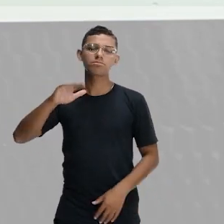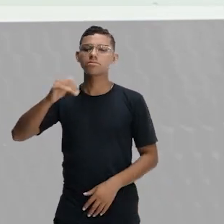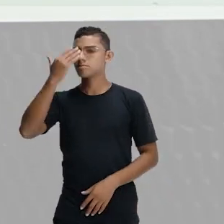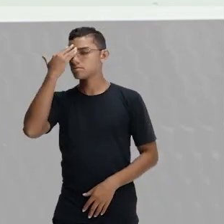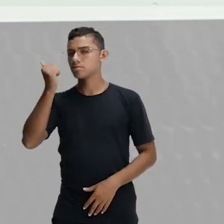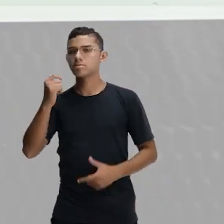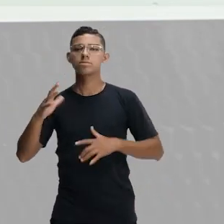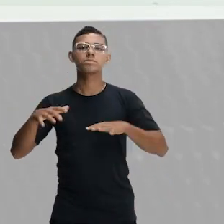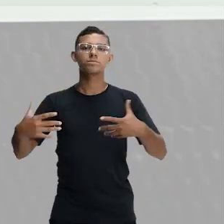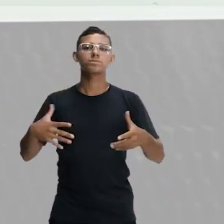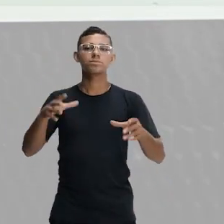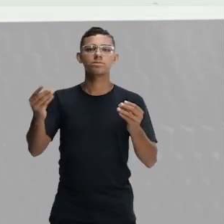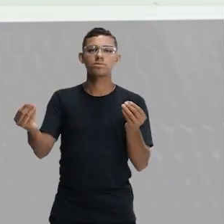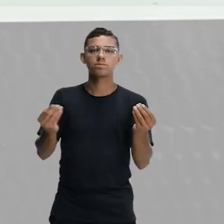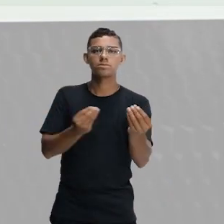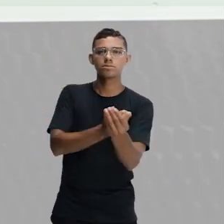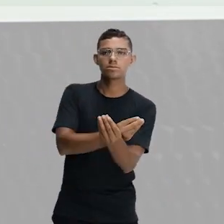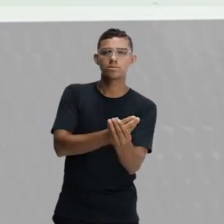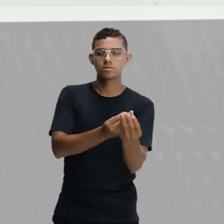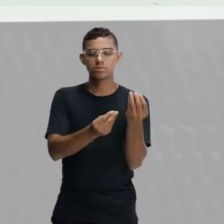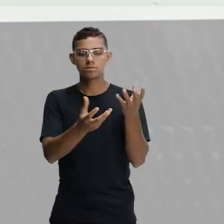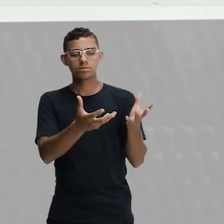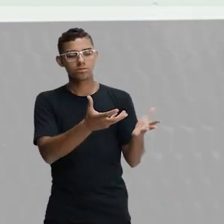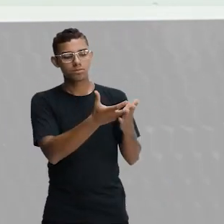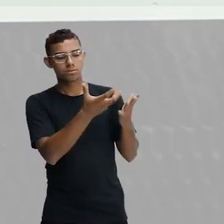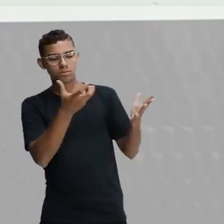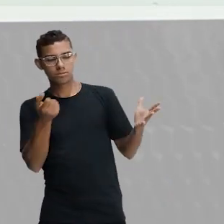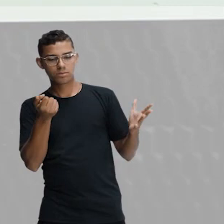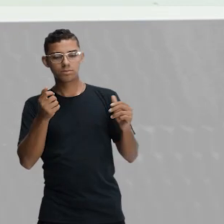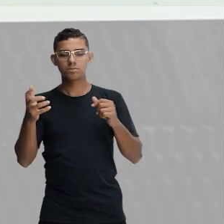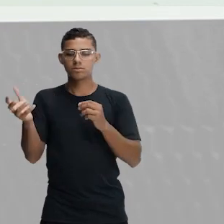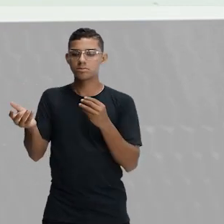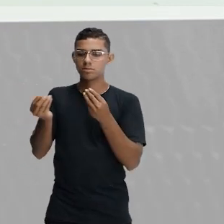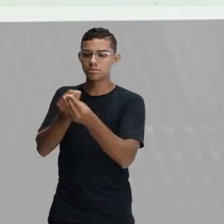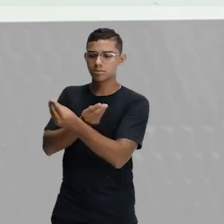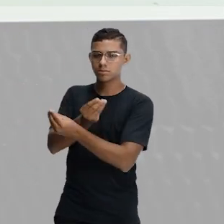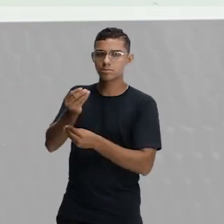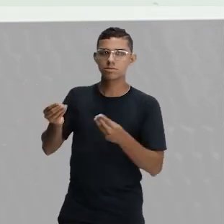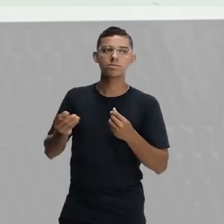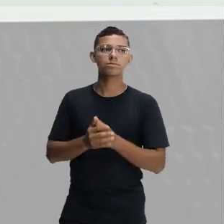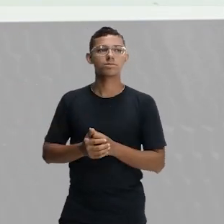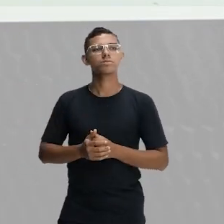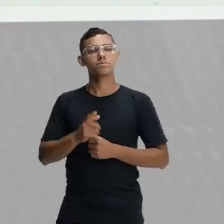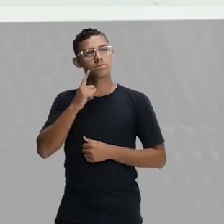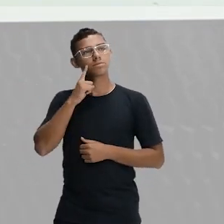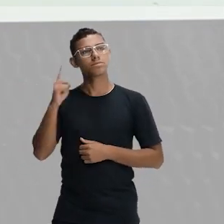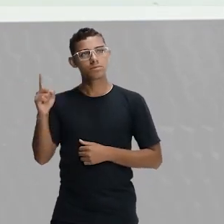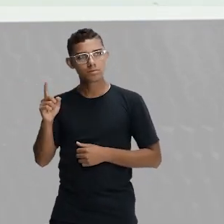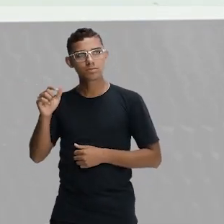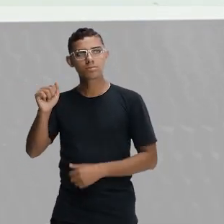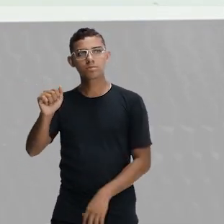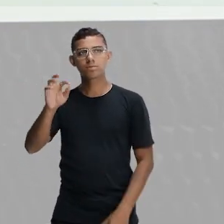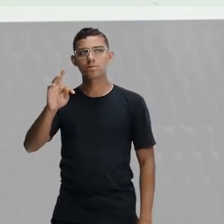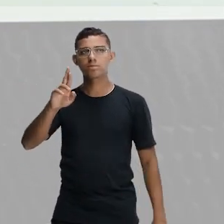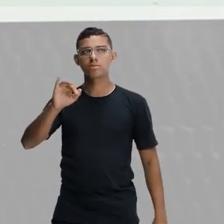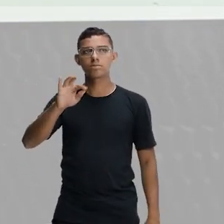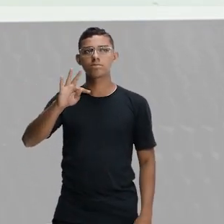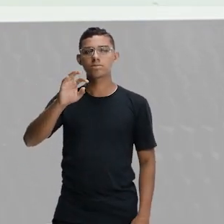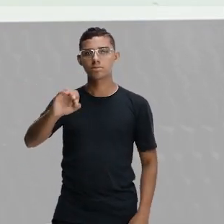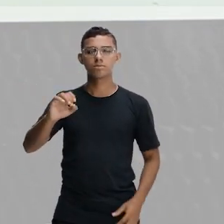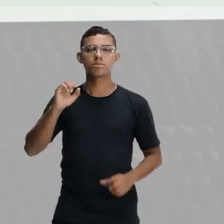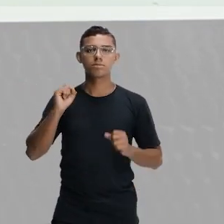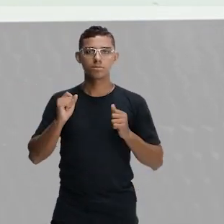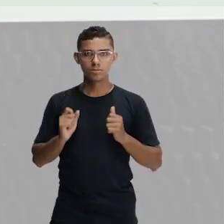o elétron que vai fazer todo esse processo. Então, esse é a eletrização por atrito. A